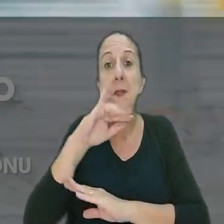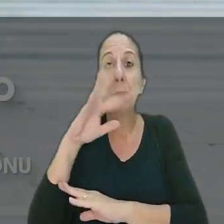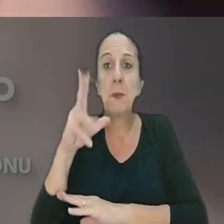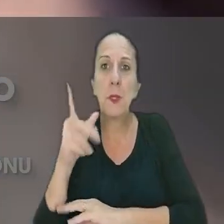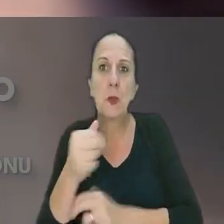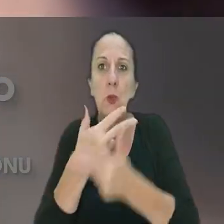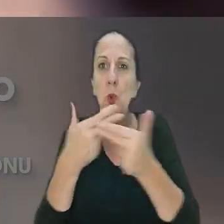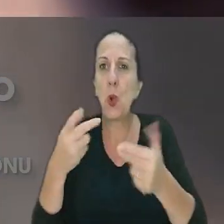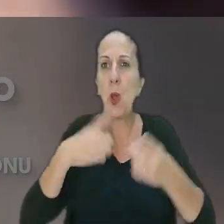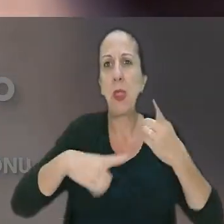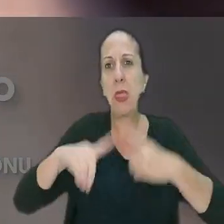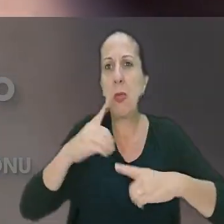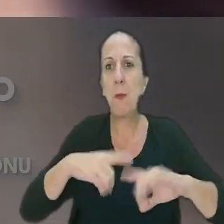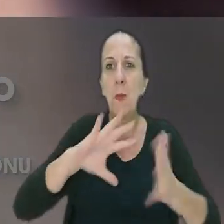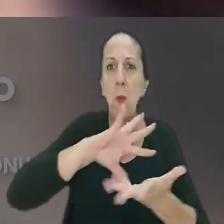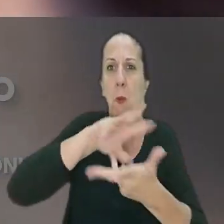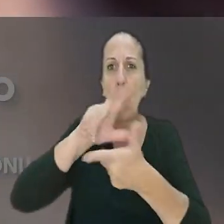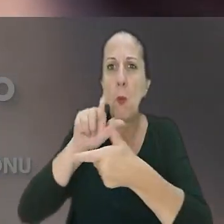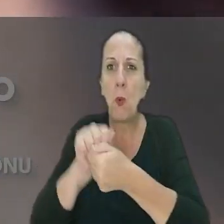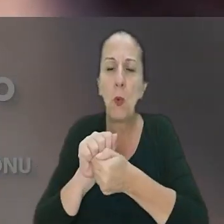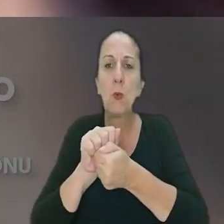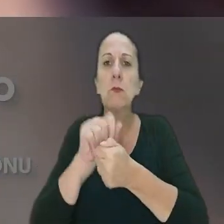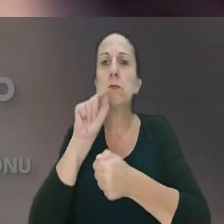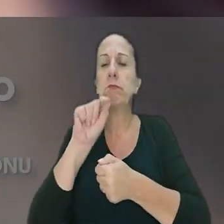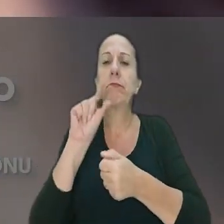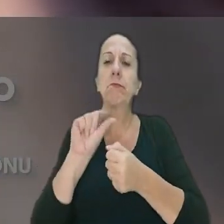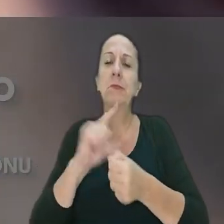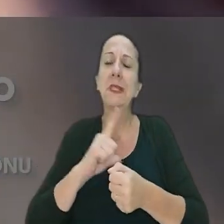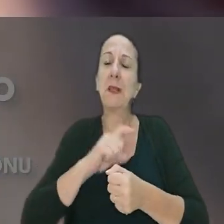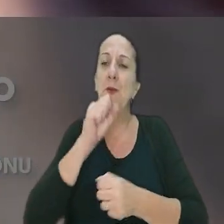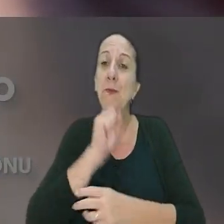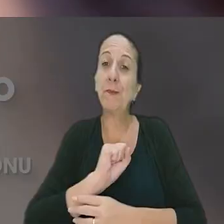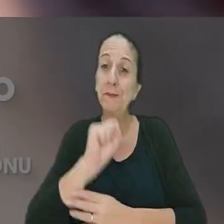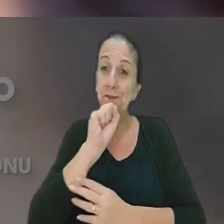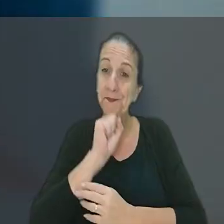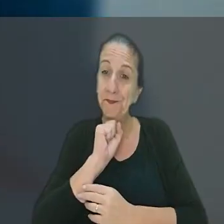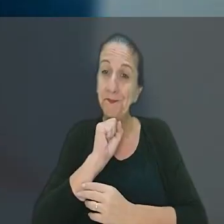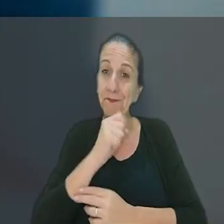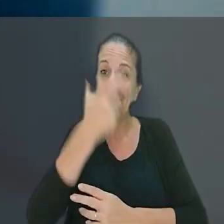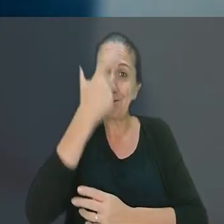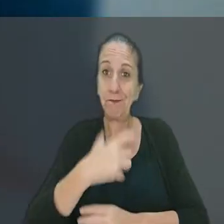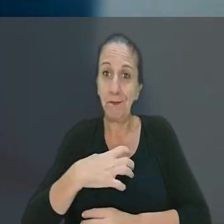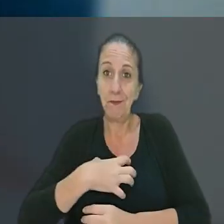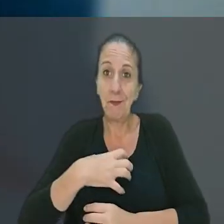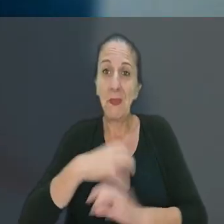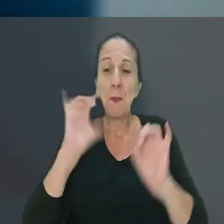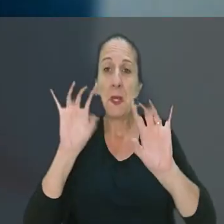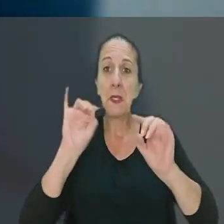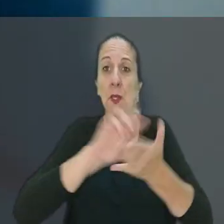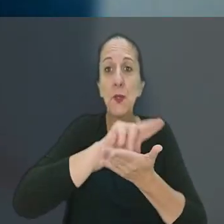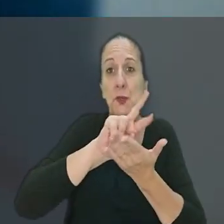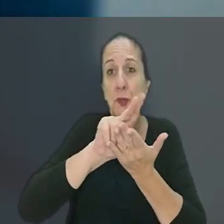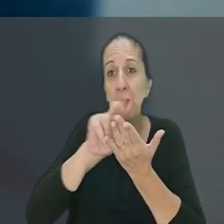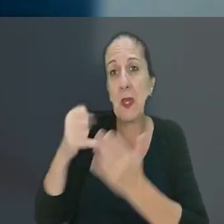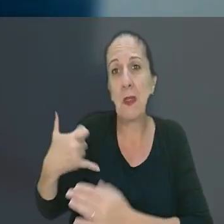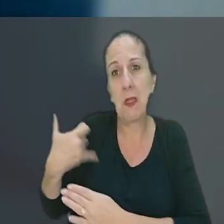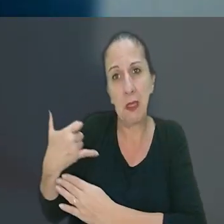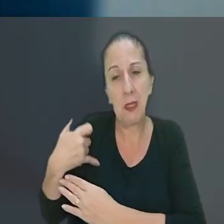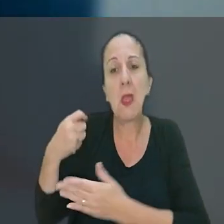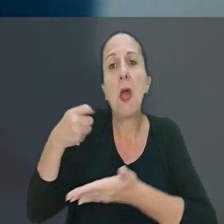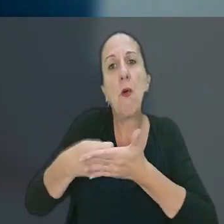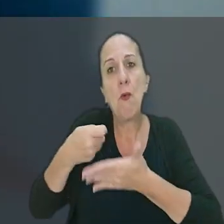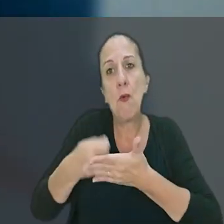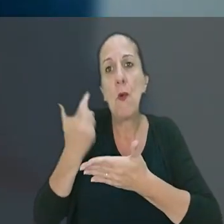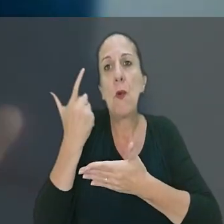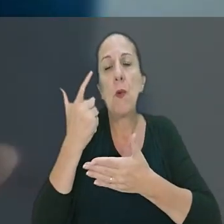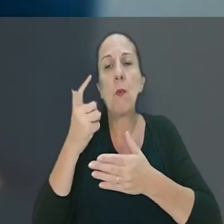milhões de casos de depressão em todo o mundo sejam atribuíveis ao envelhecimento. Esta especialista em diversidade etária